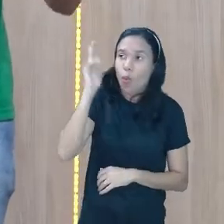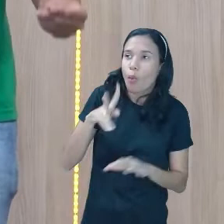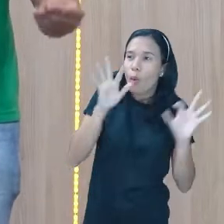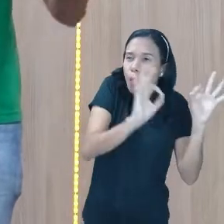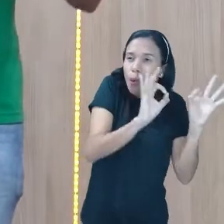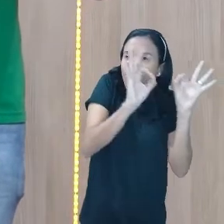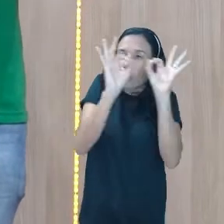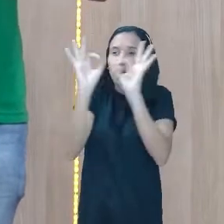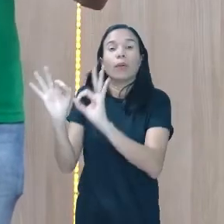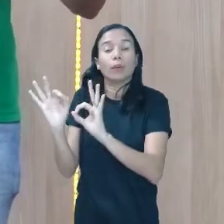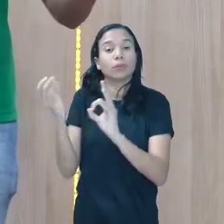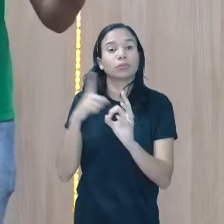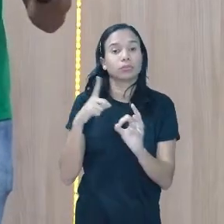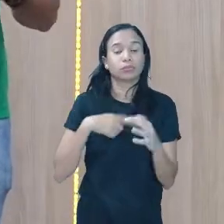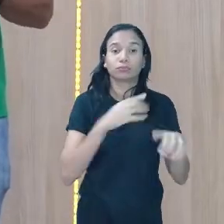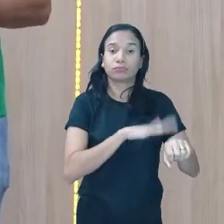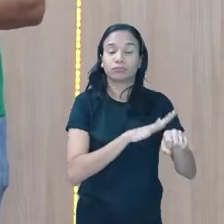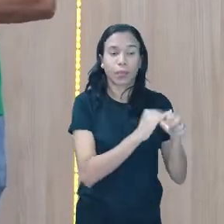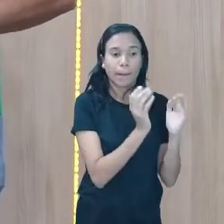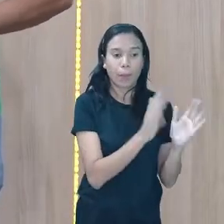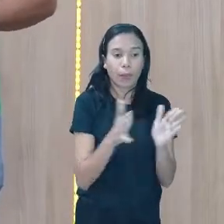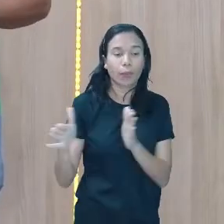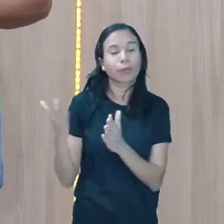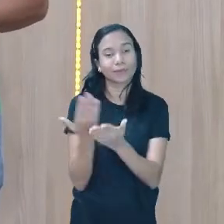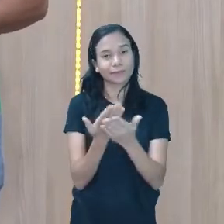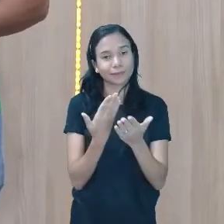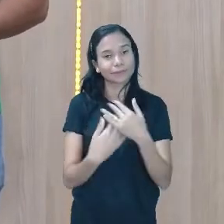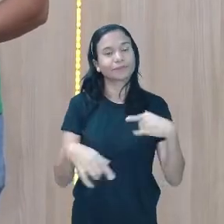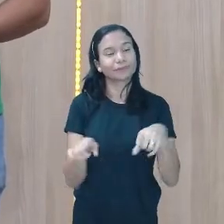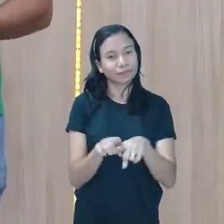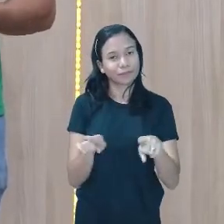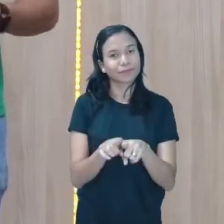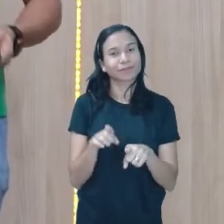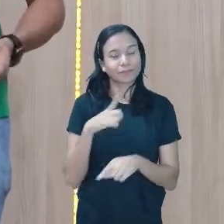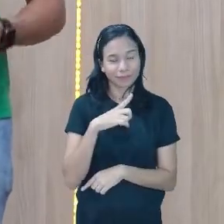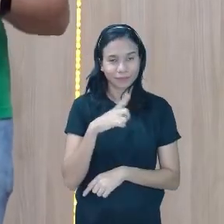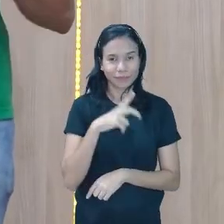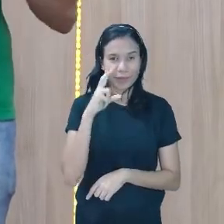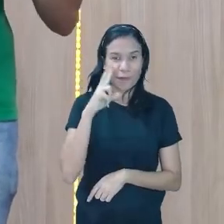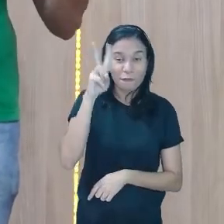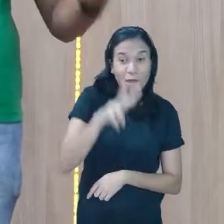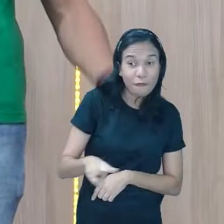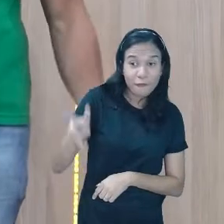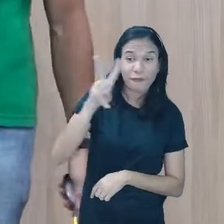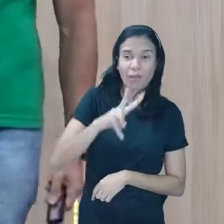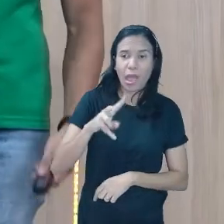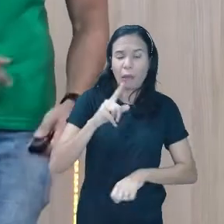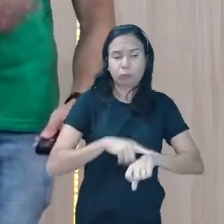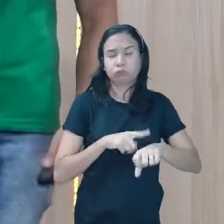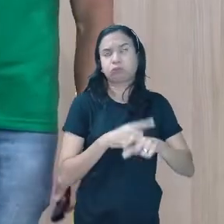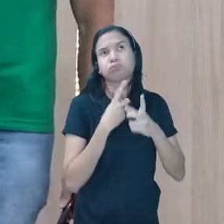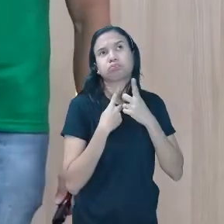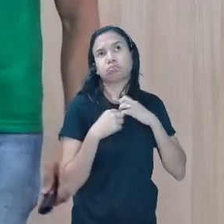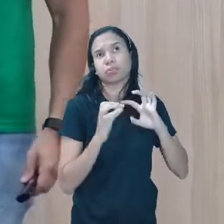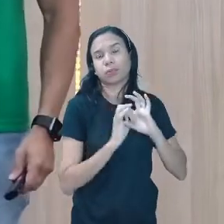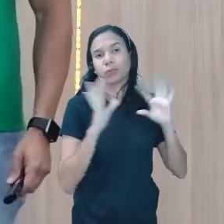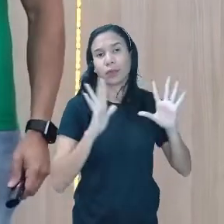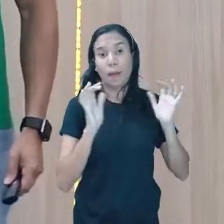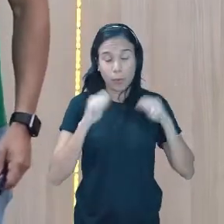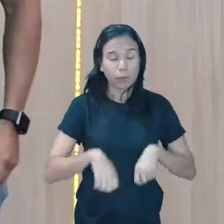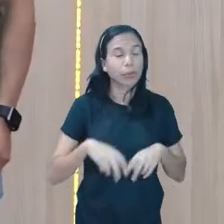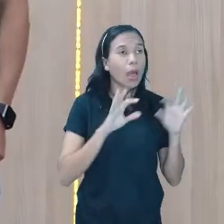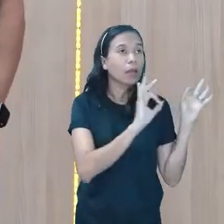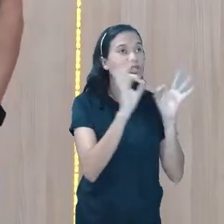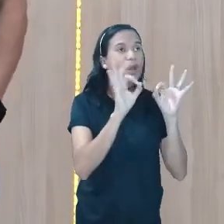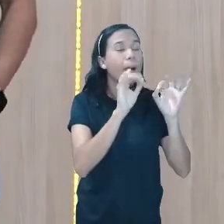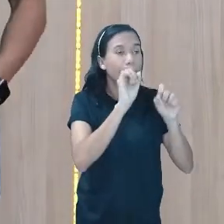possa acompanhar por ordem cronológica lá das aulas e lá você pode assistir. A hora que você quiser, pode dar